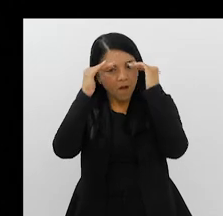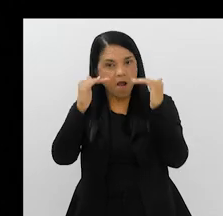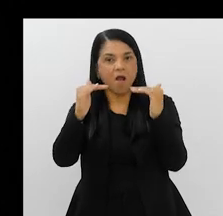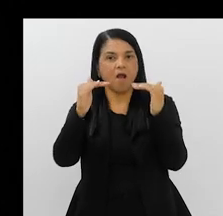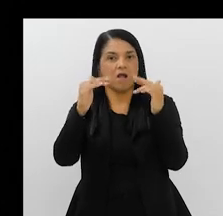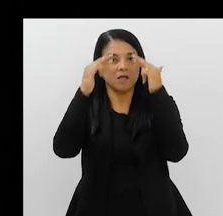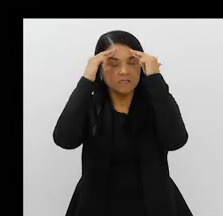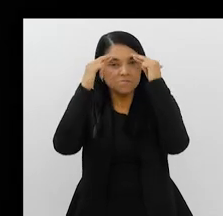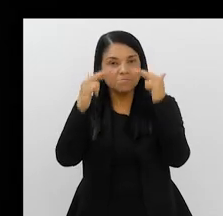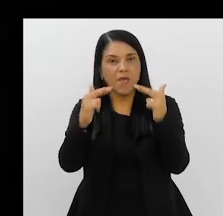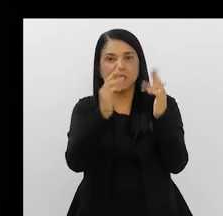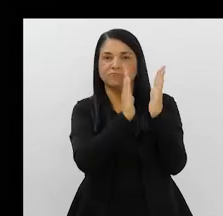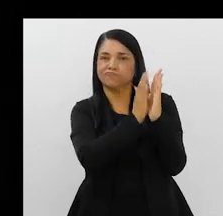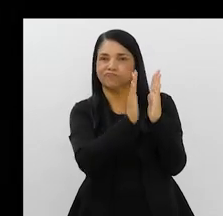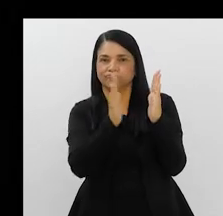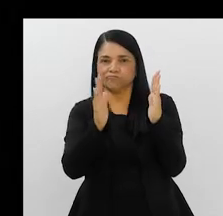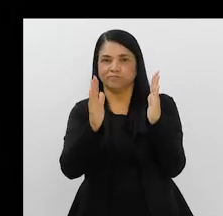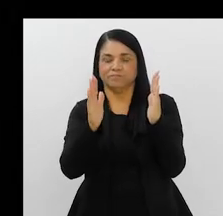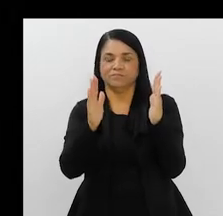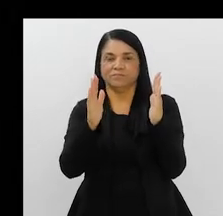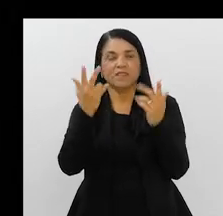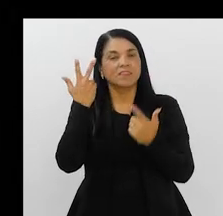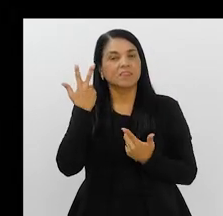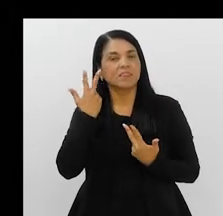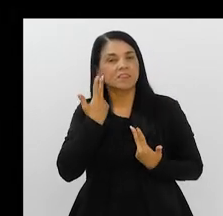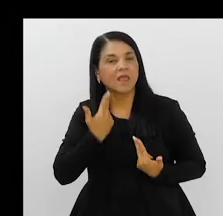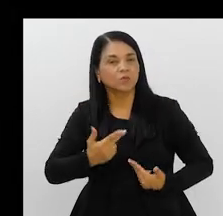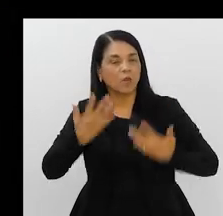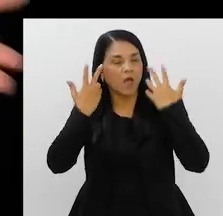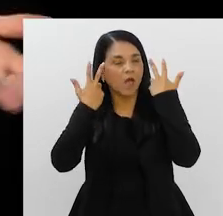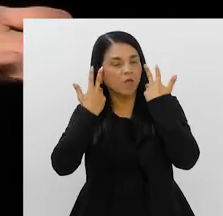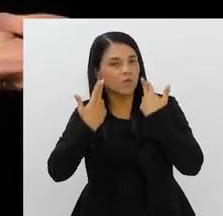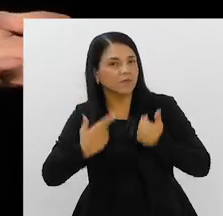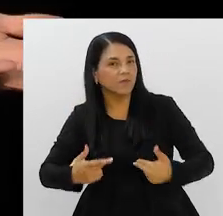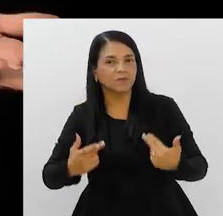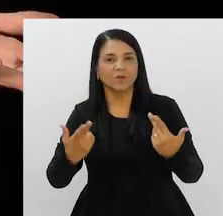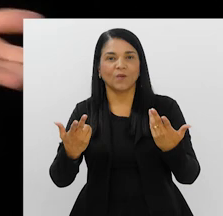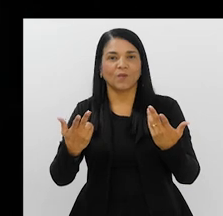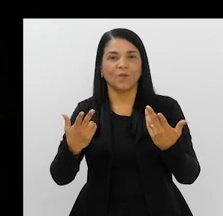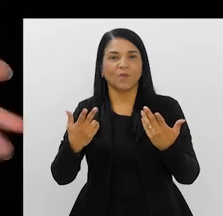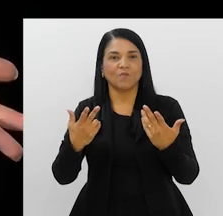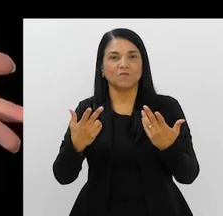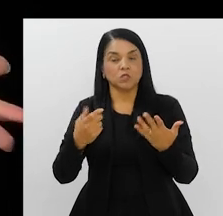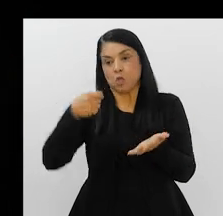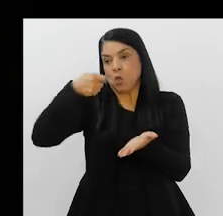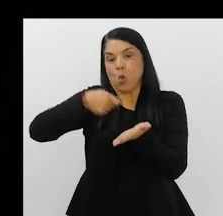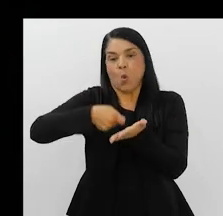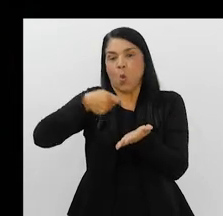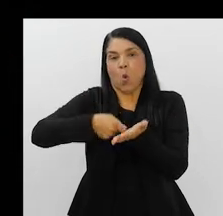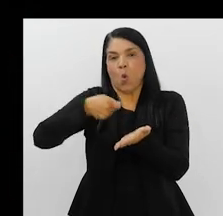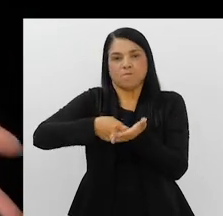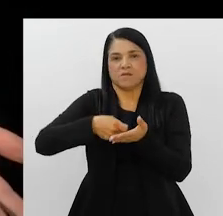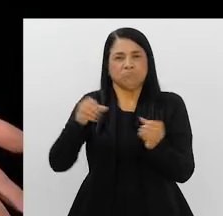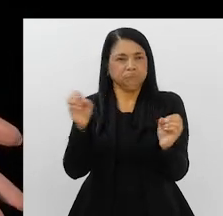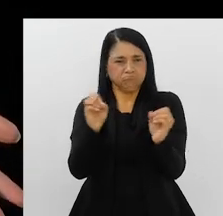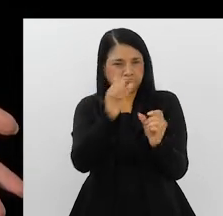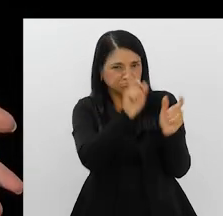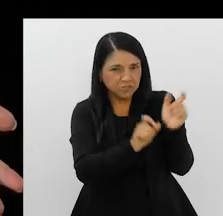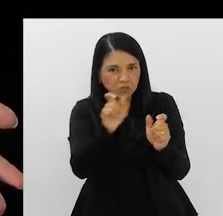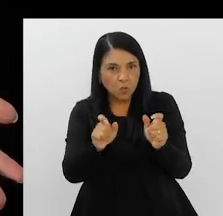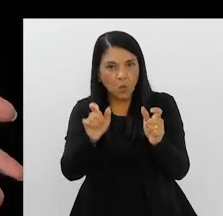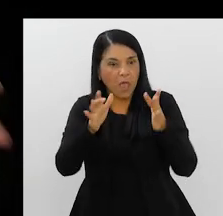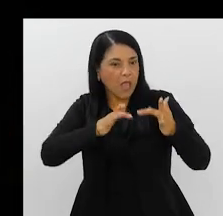tem uma ordem e que ocorre naturalmente, né? Melhor de tudo, você não obriga ninguém a estar